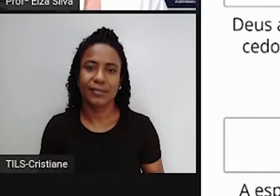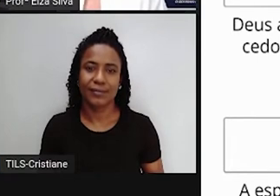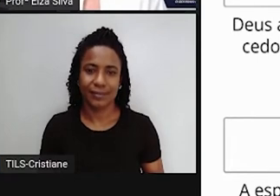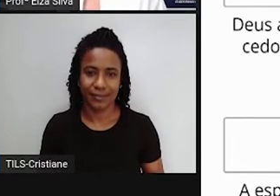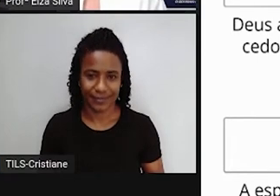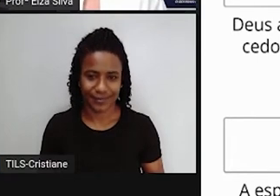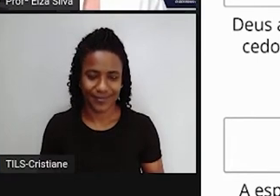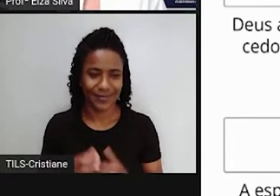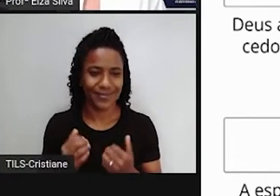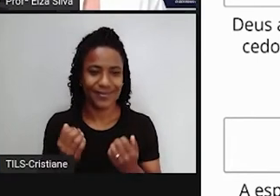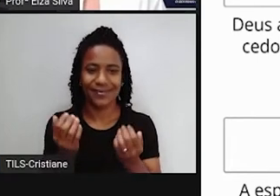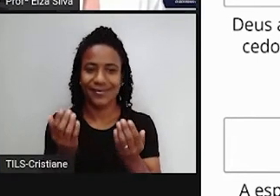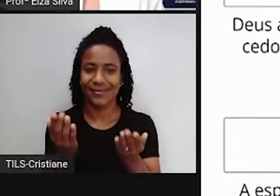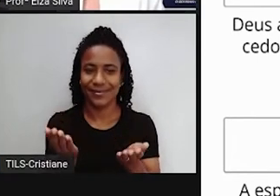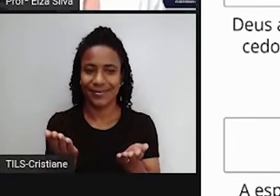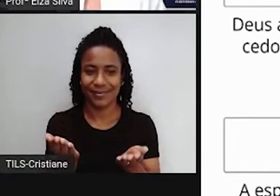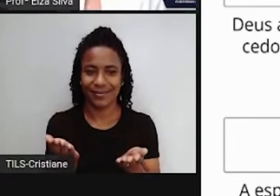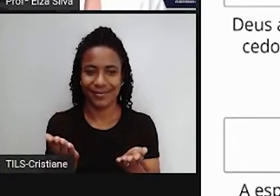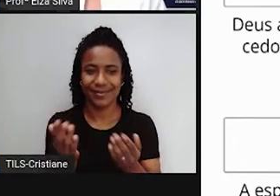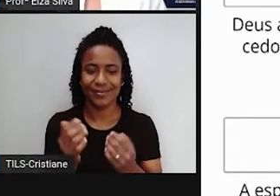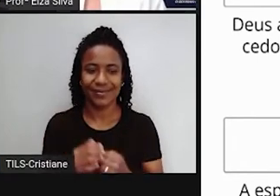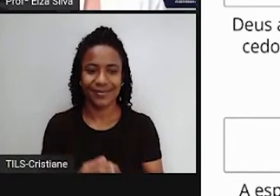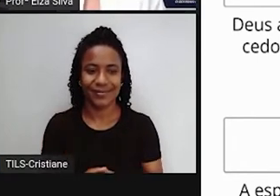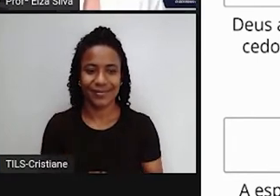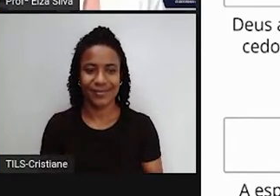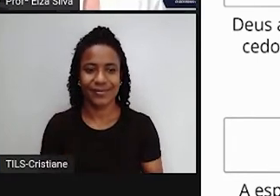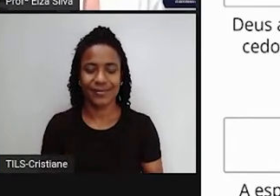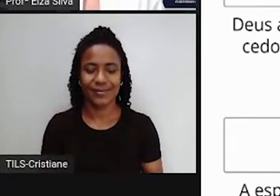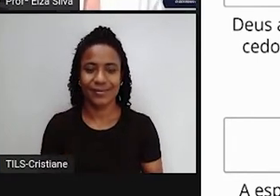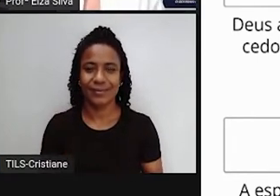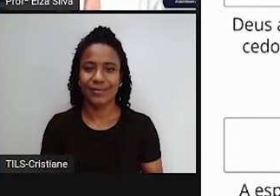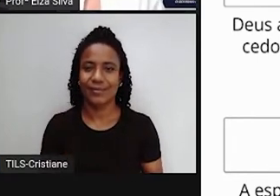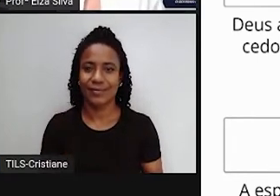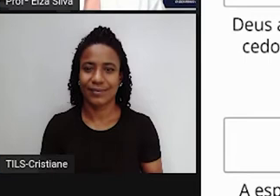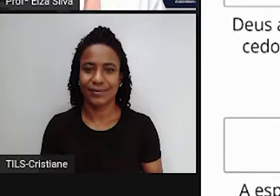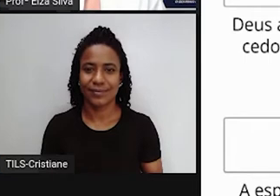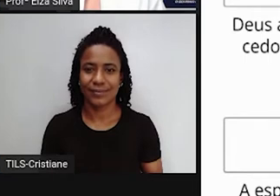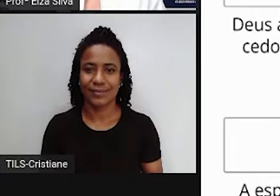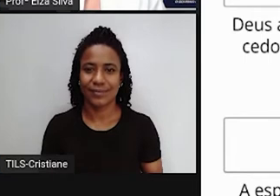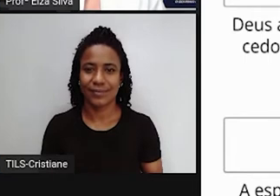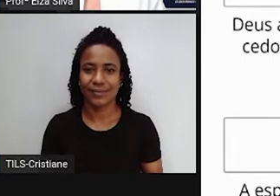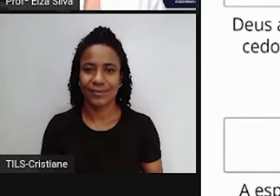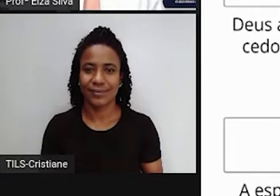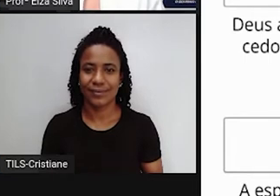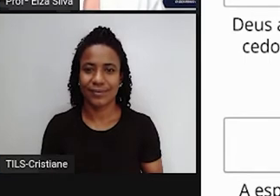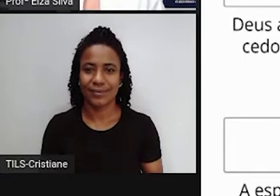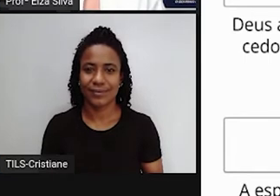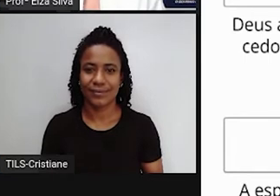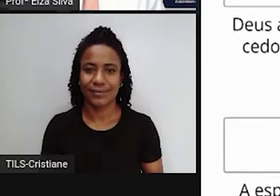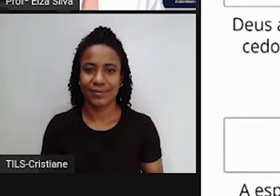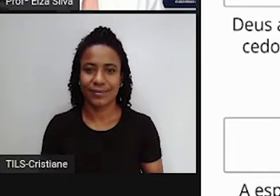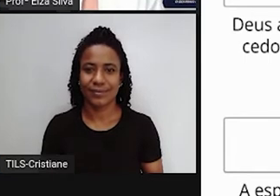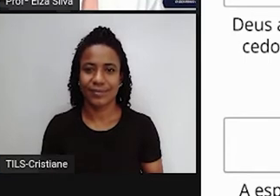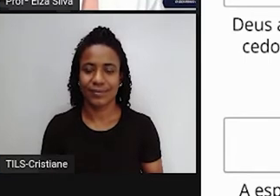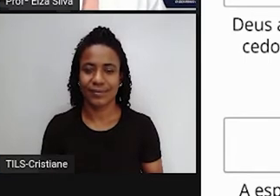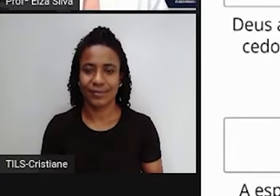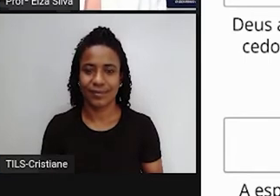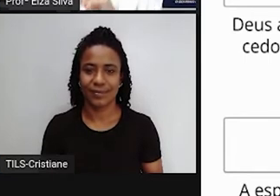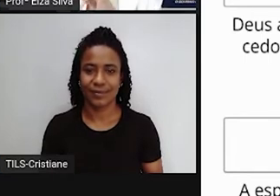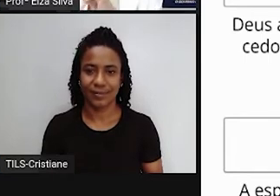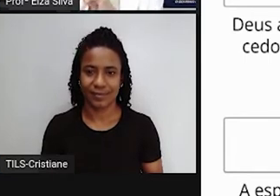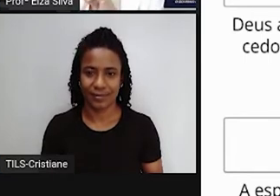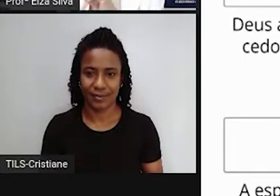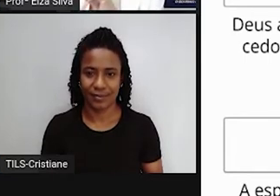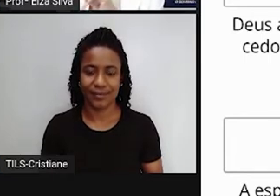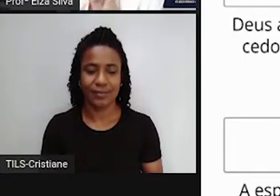if an ant broke, don't fix it. If an ant broke, don't fix it. O